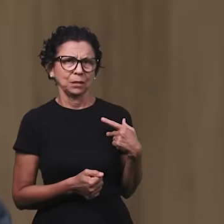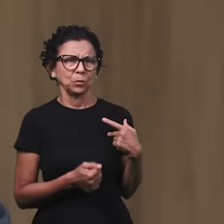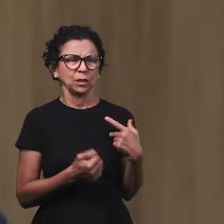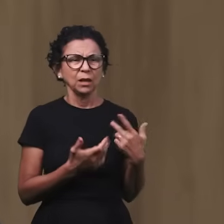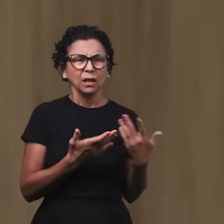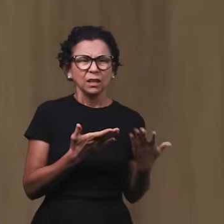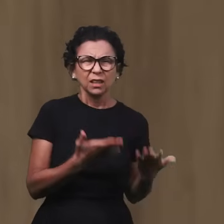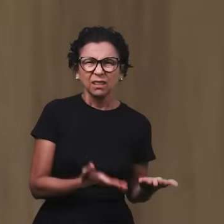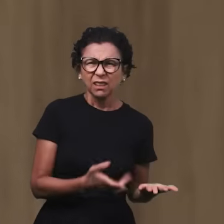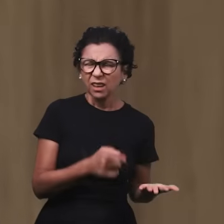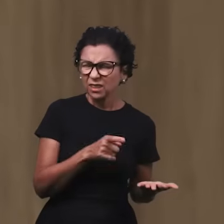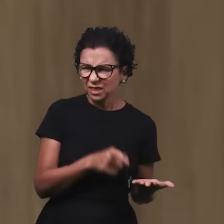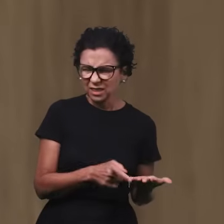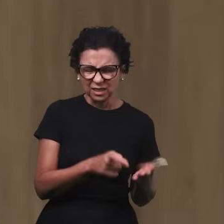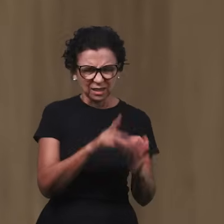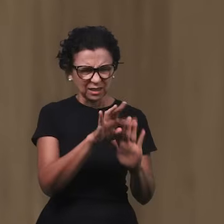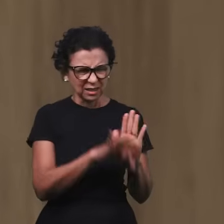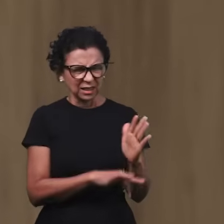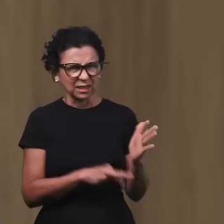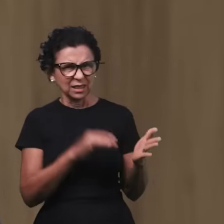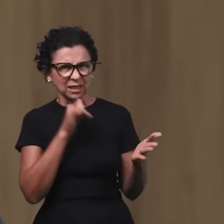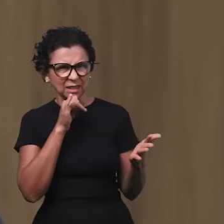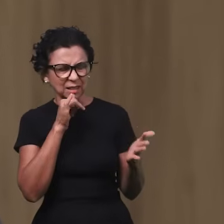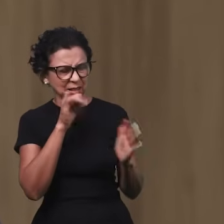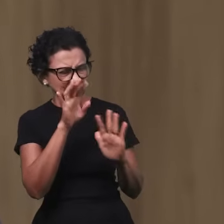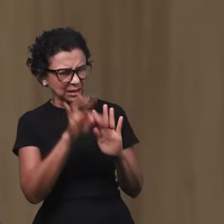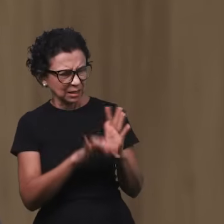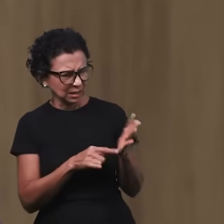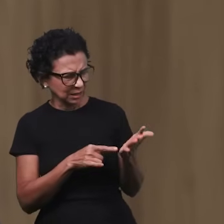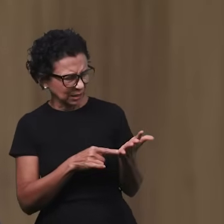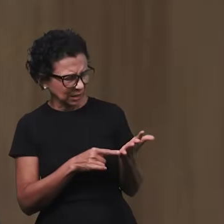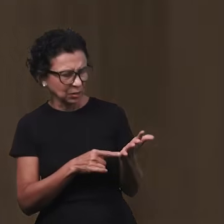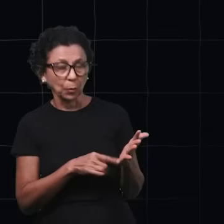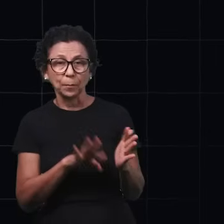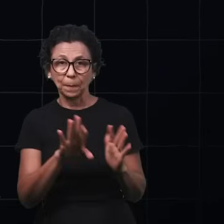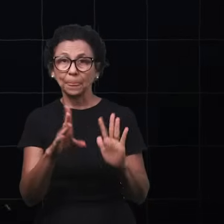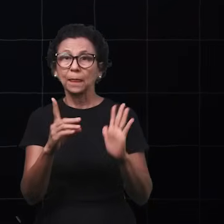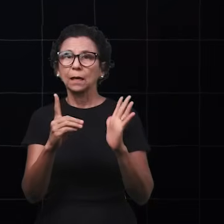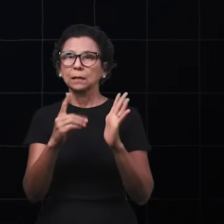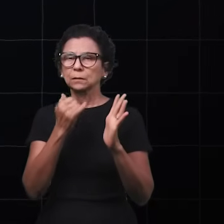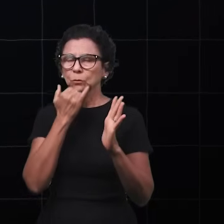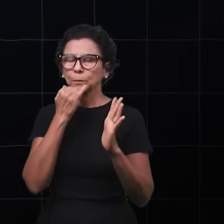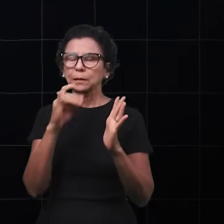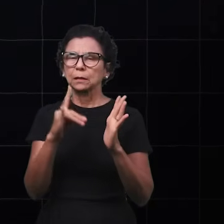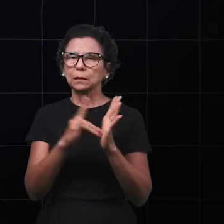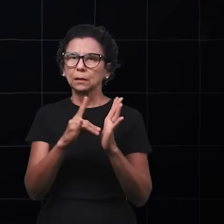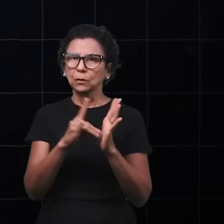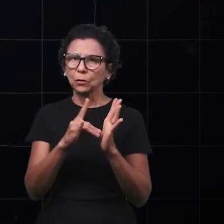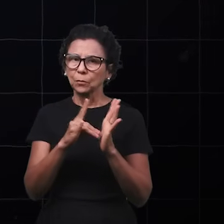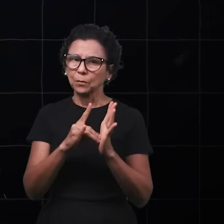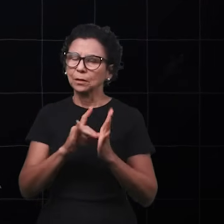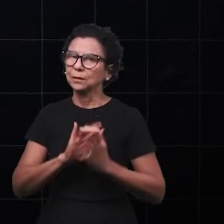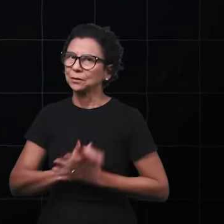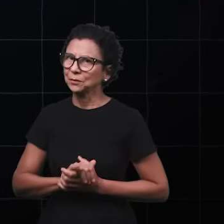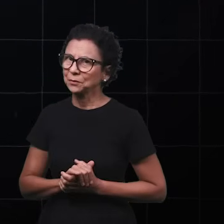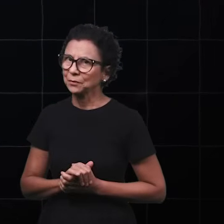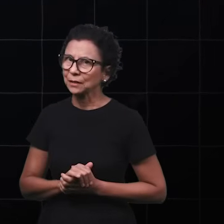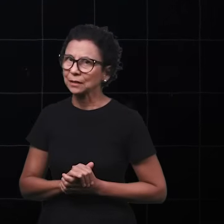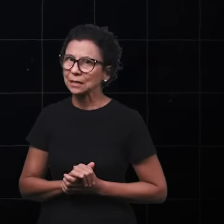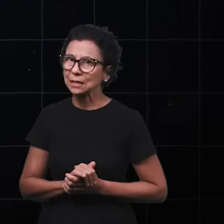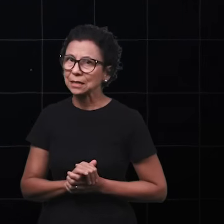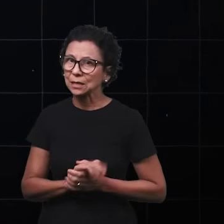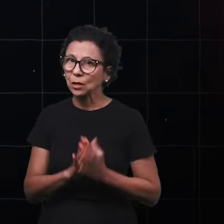relativo. E a palavra de Deus diz lá em Deuteronômio, né? 4:2, diz assim, não acrescentareis a palavra que vos